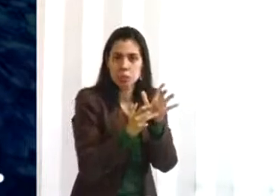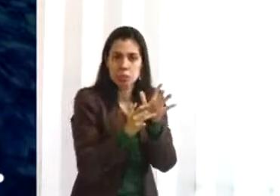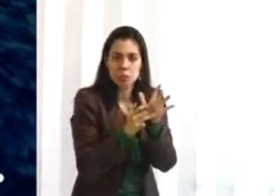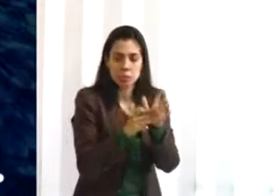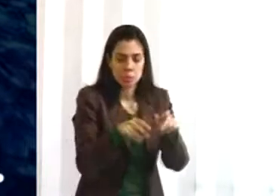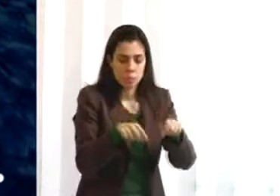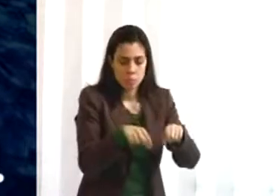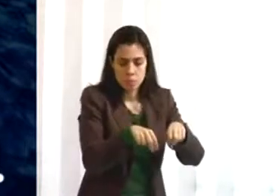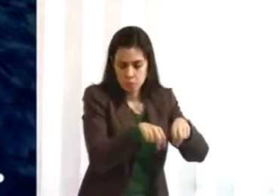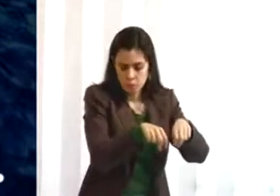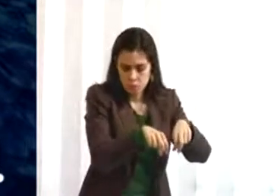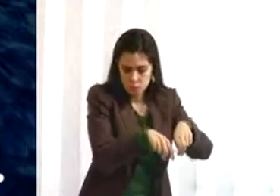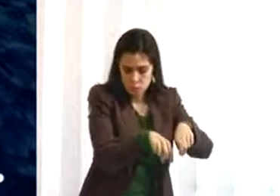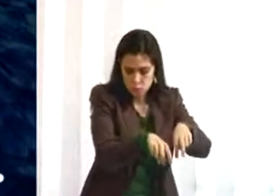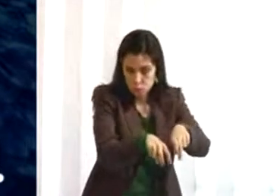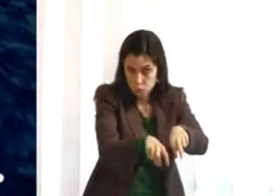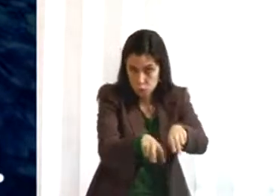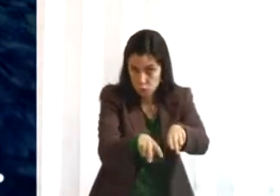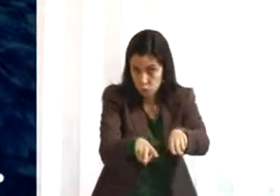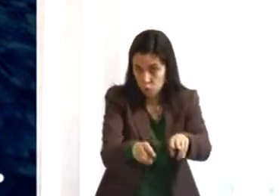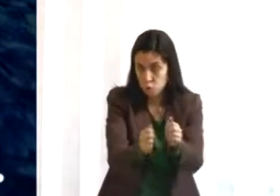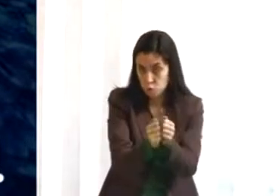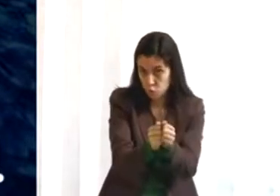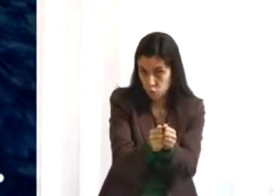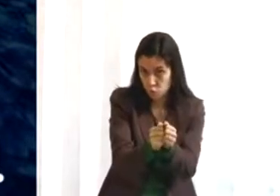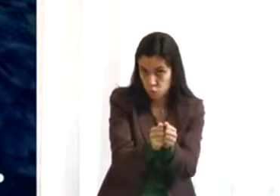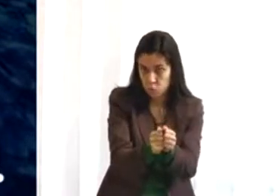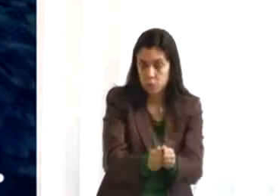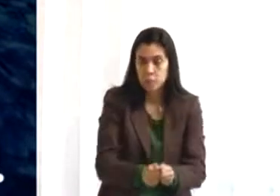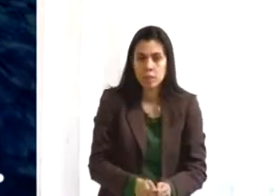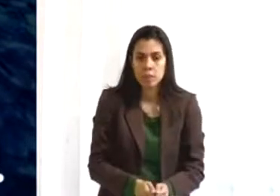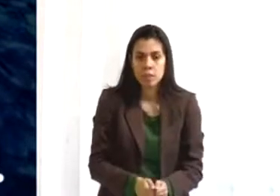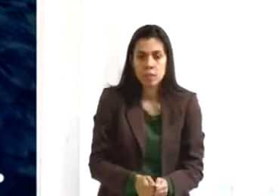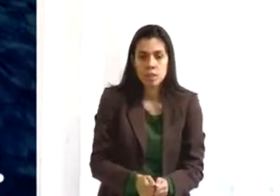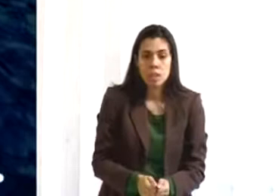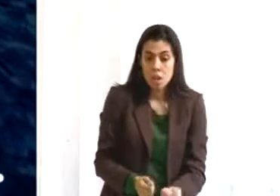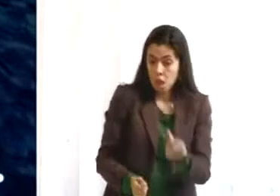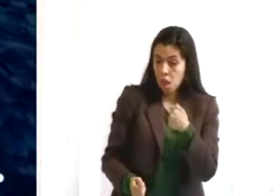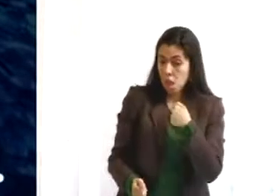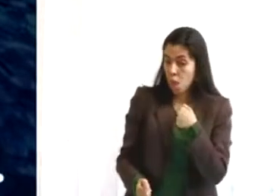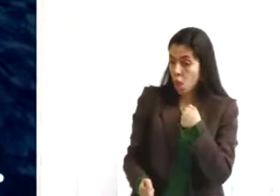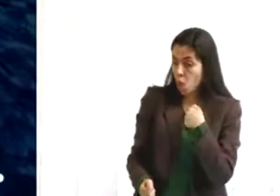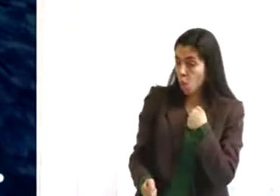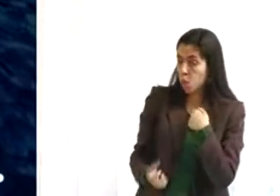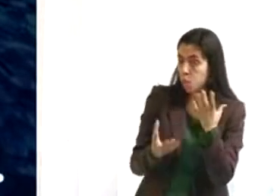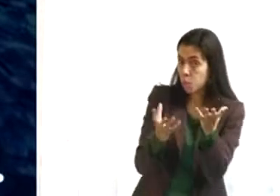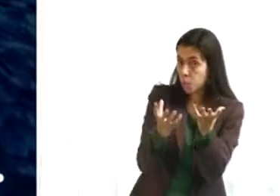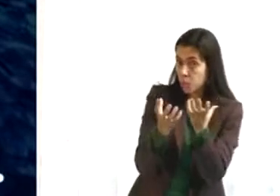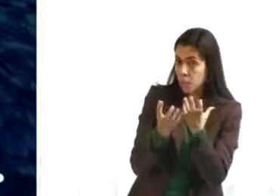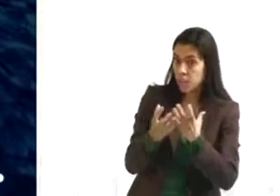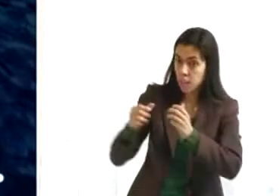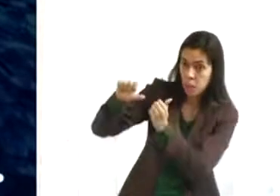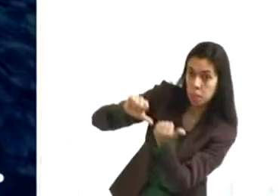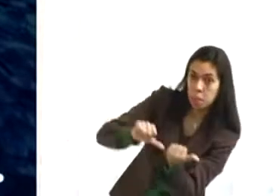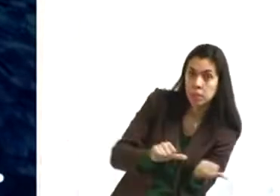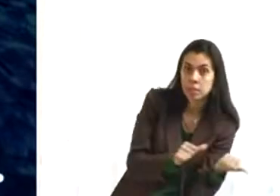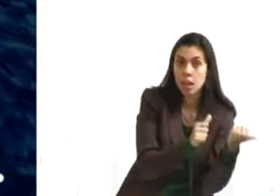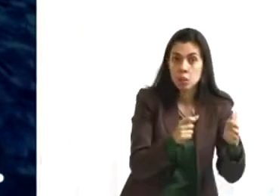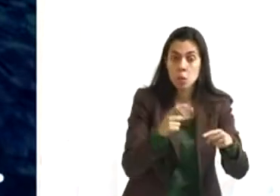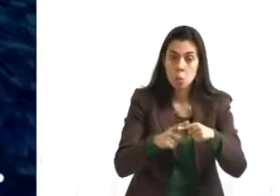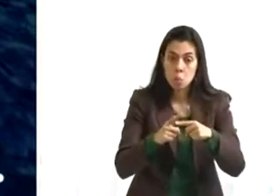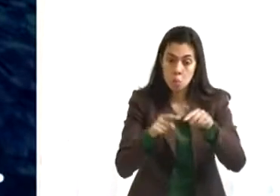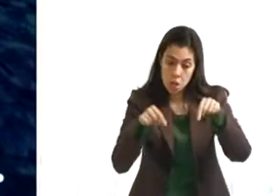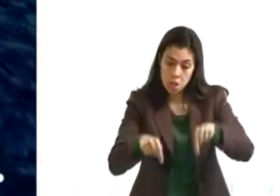certo lugar onde havia água, disse o eunuco: eis aqui água, que impede que seja eu